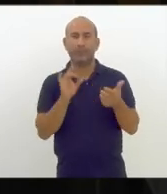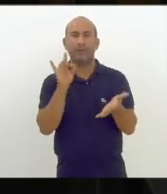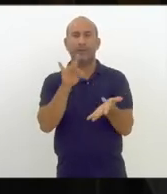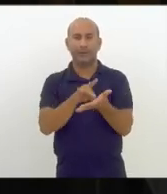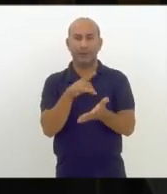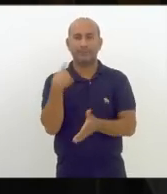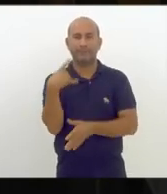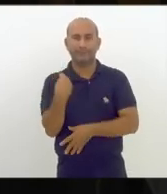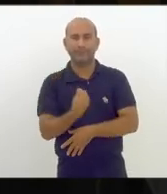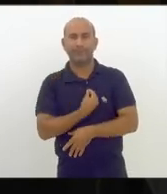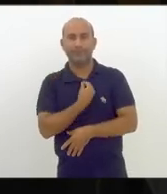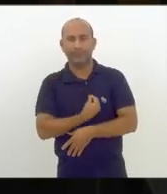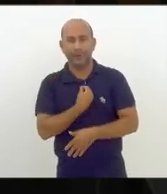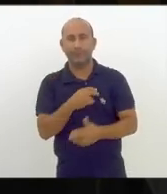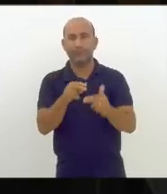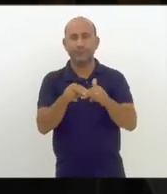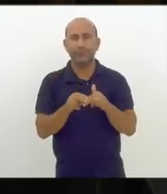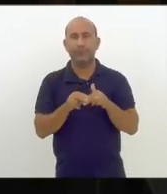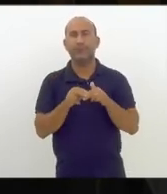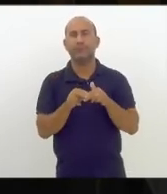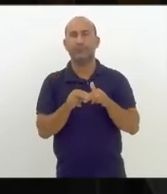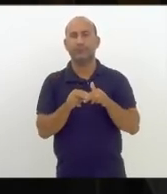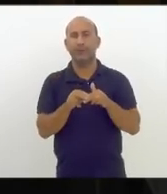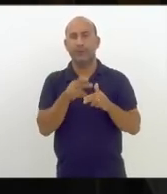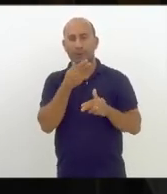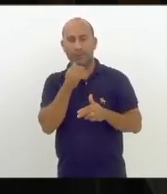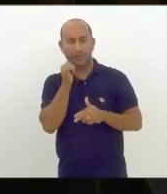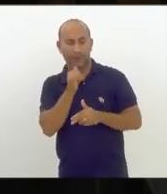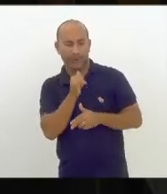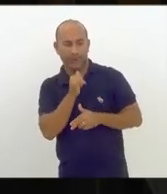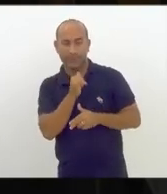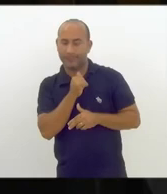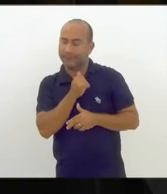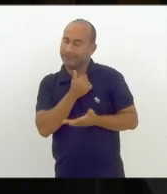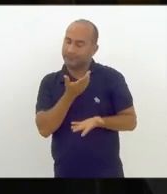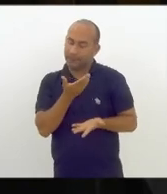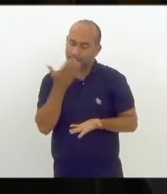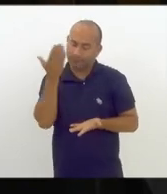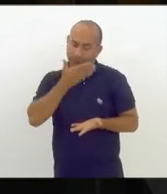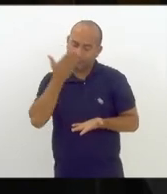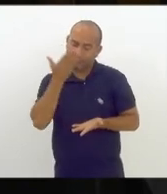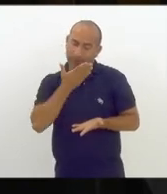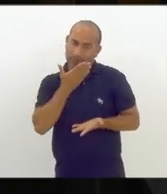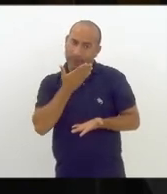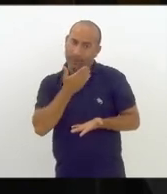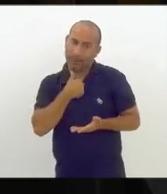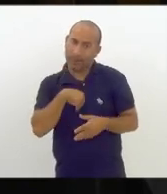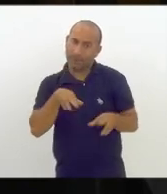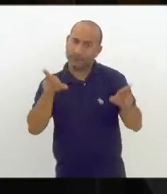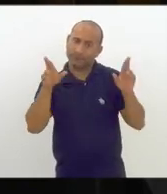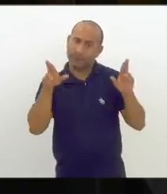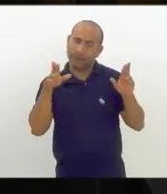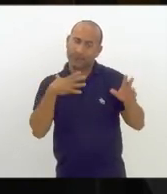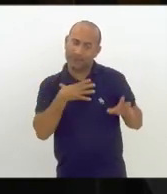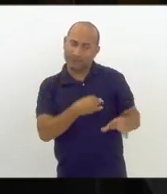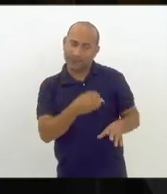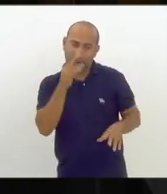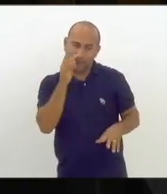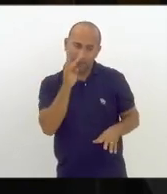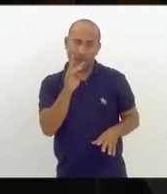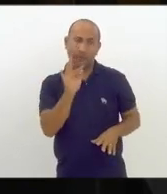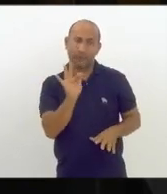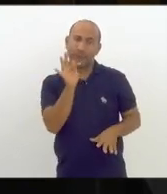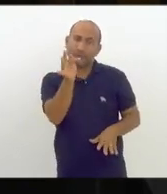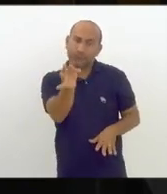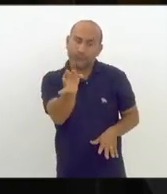que a gente vive com relação à questão de gênero, que eu não vou ver. Eu não vou. Minha esperança é que talvez Gabriela veja, porque